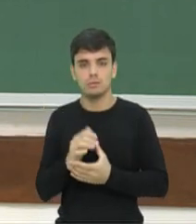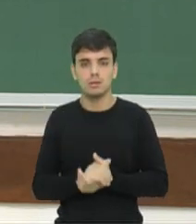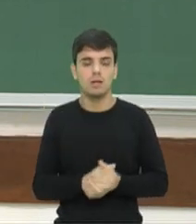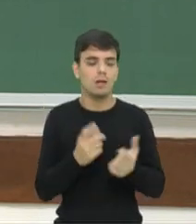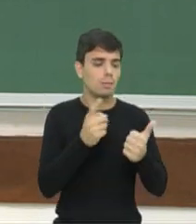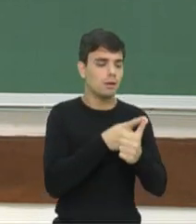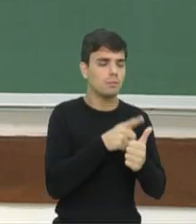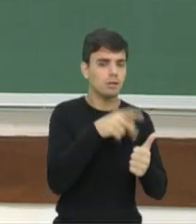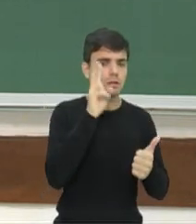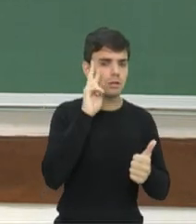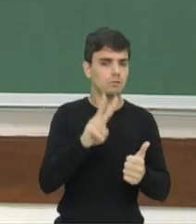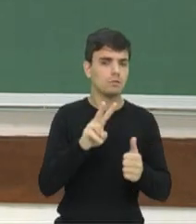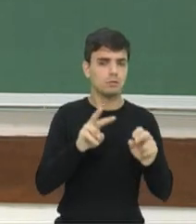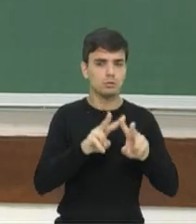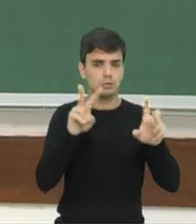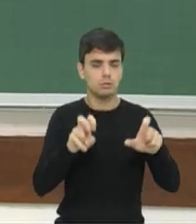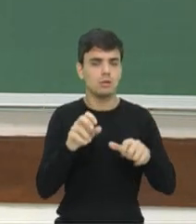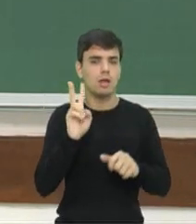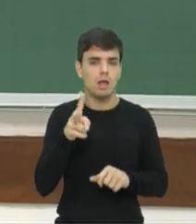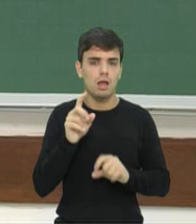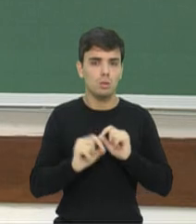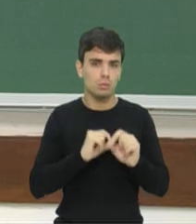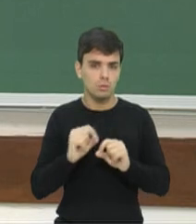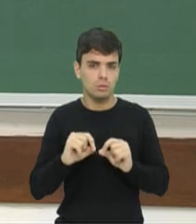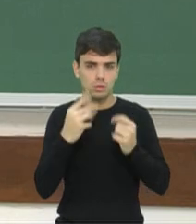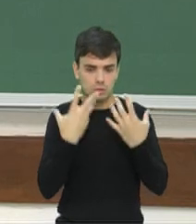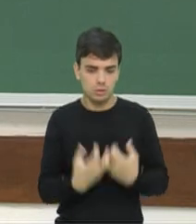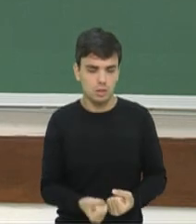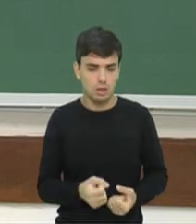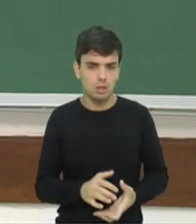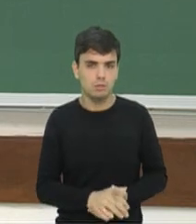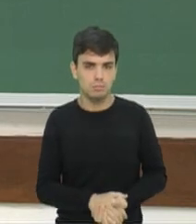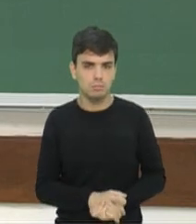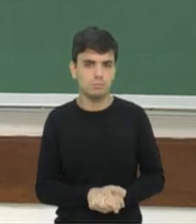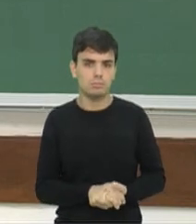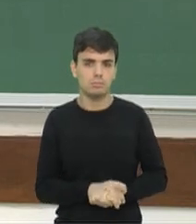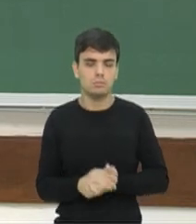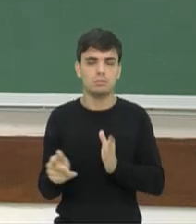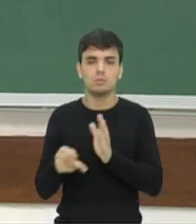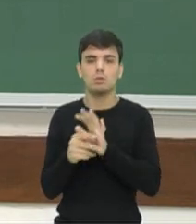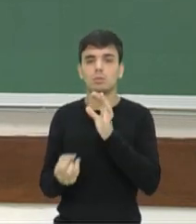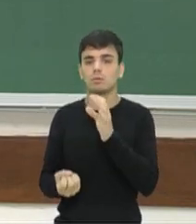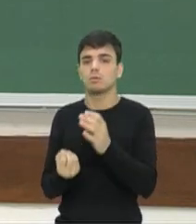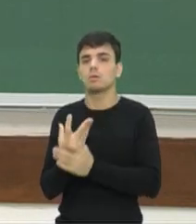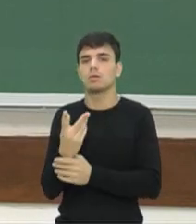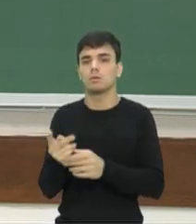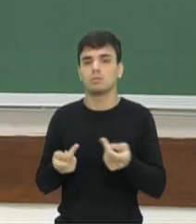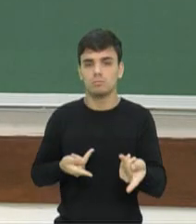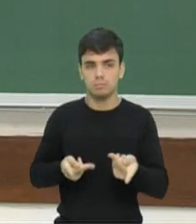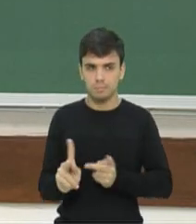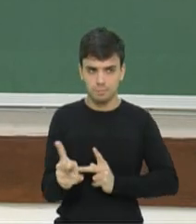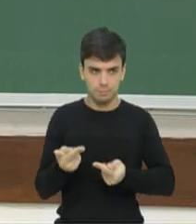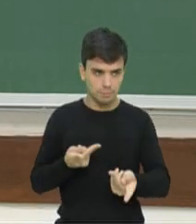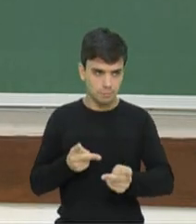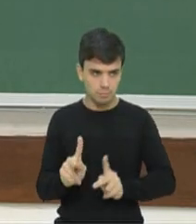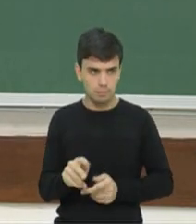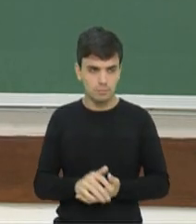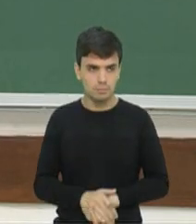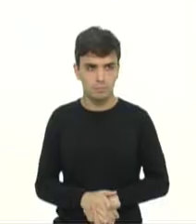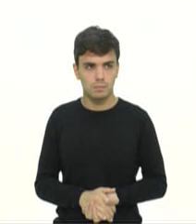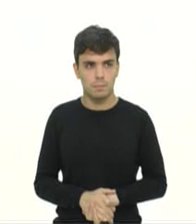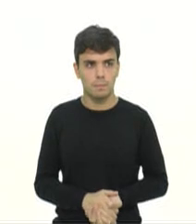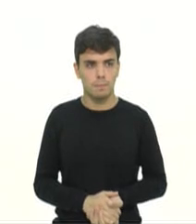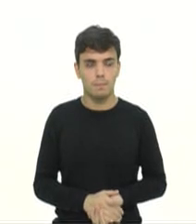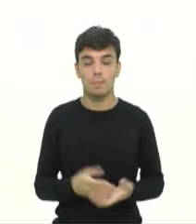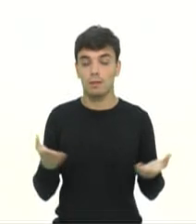é a arte mais aceita, né? A história mais aceita, que trata da criação do karatê.